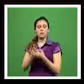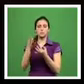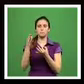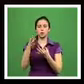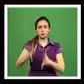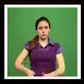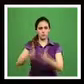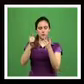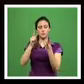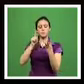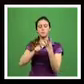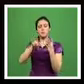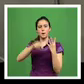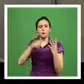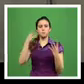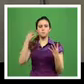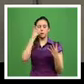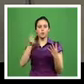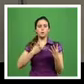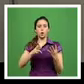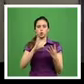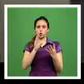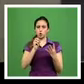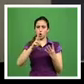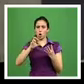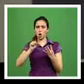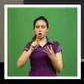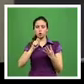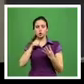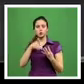o professor Dr. Jorge Paiva, que falará um pouco sobre a biodiversidade.